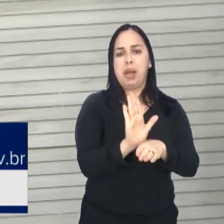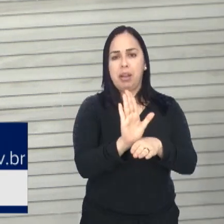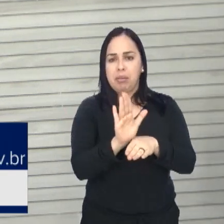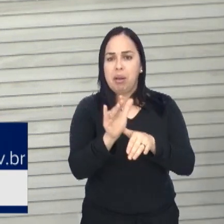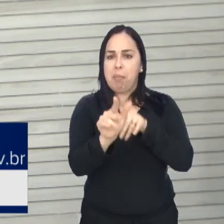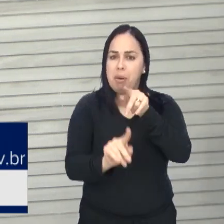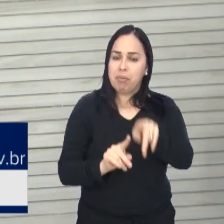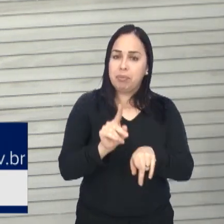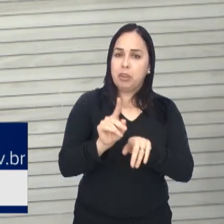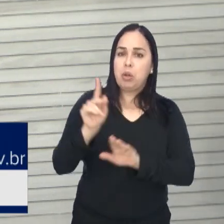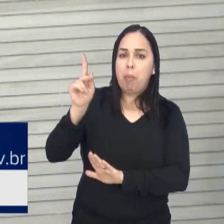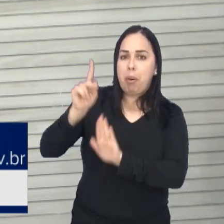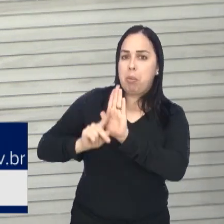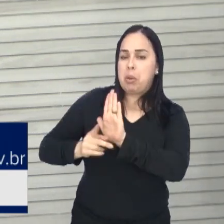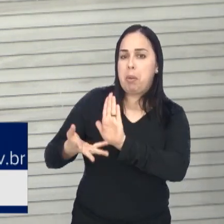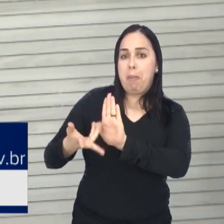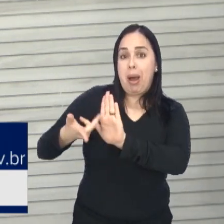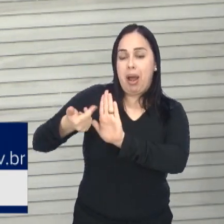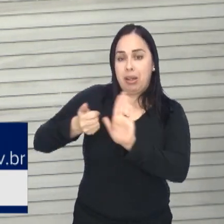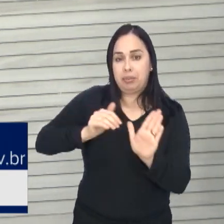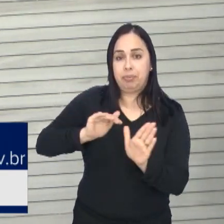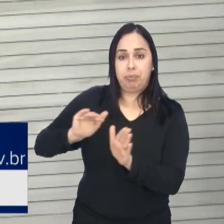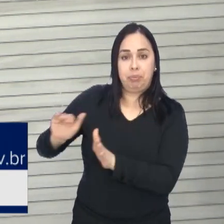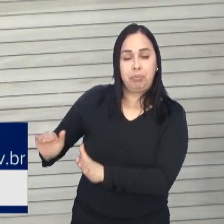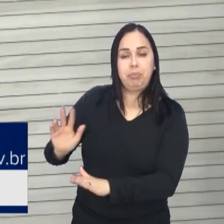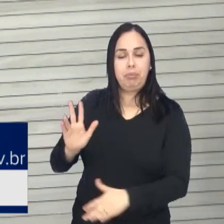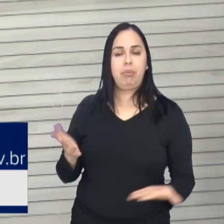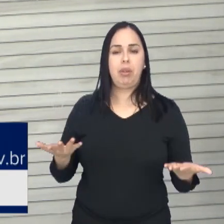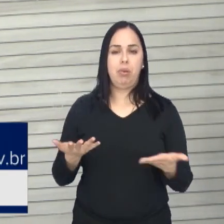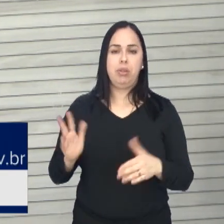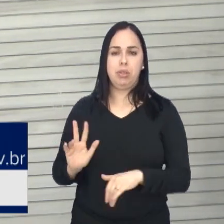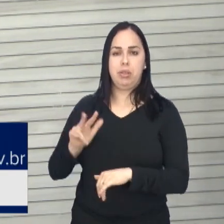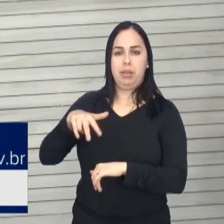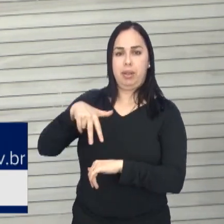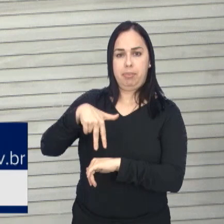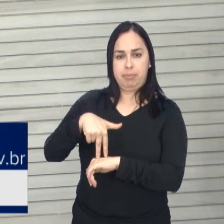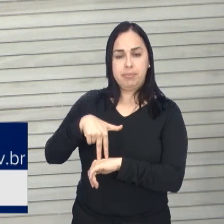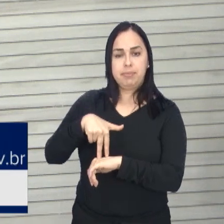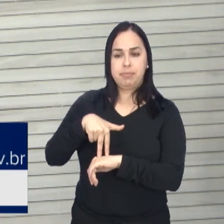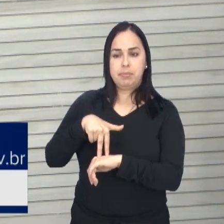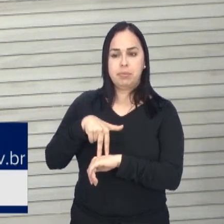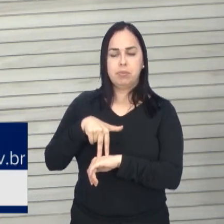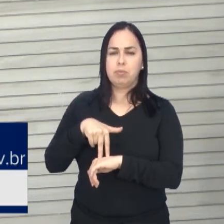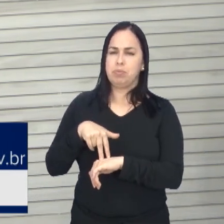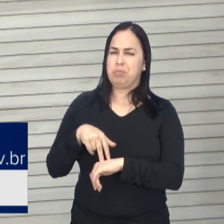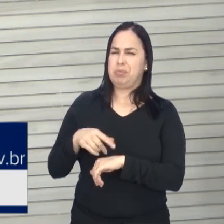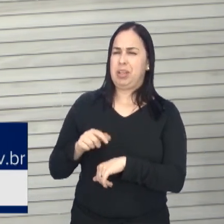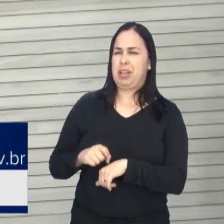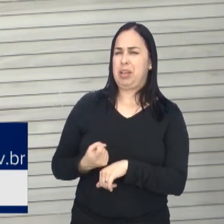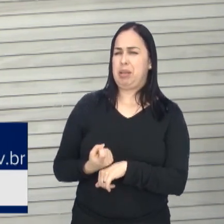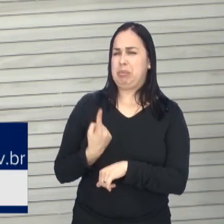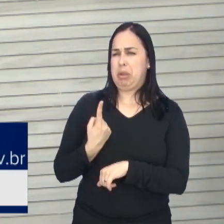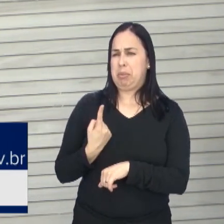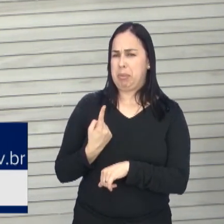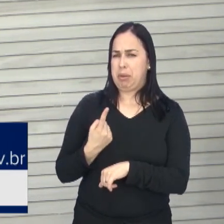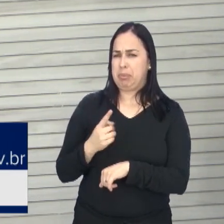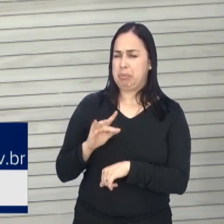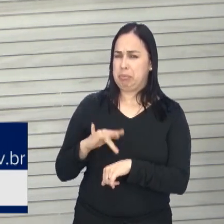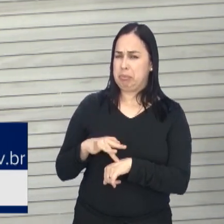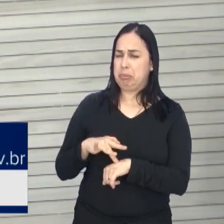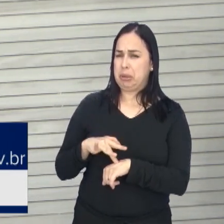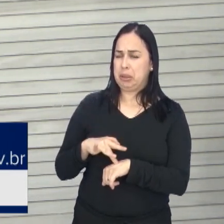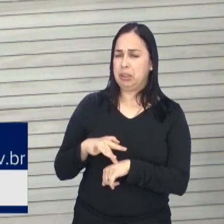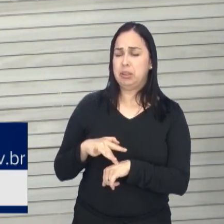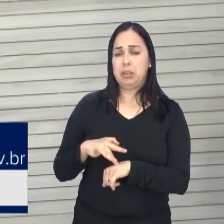população com projetos excelentes. Mas a minha fala aqui, o que me traz certa estranheza, a não ser que seja o vereador da